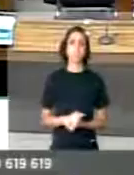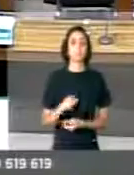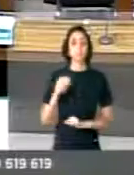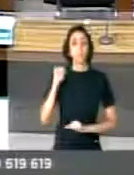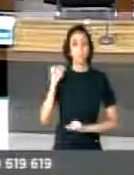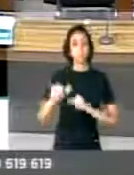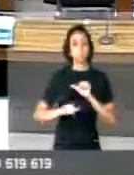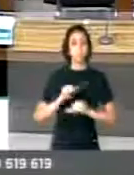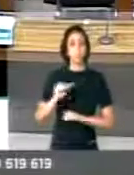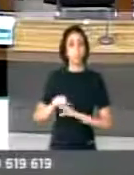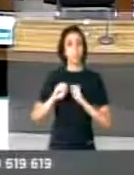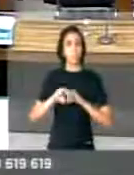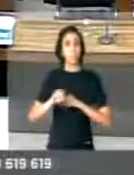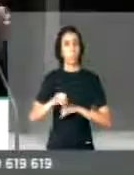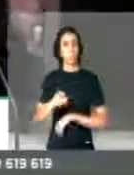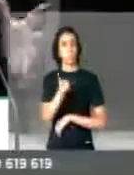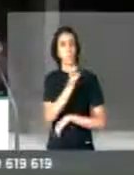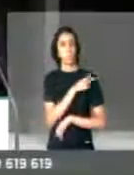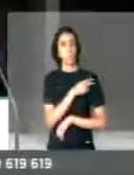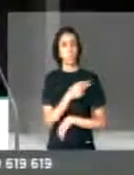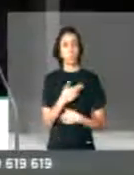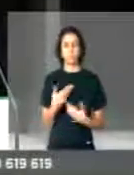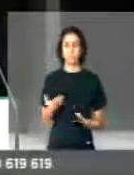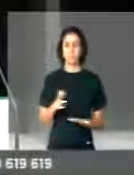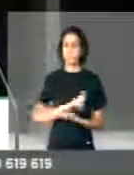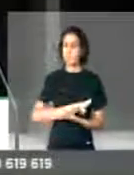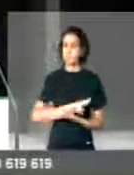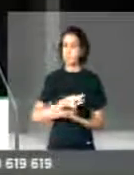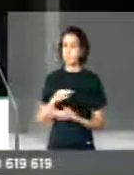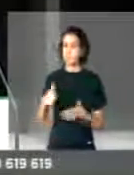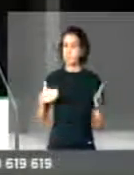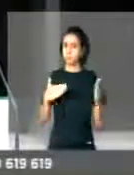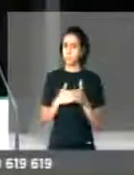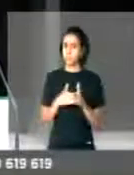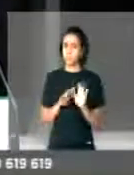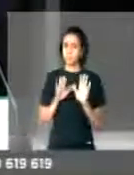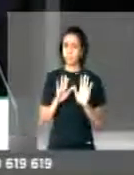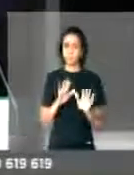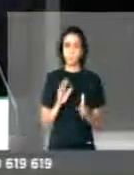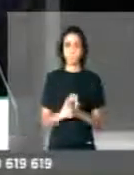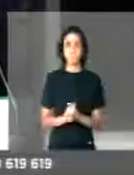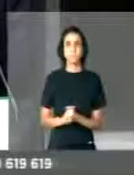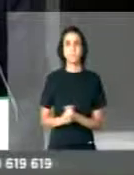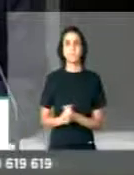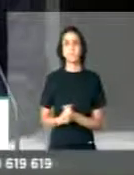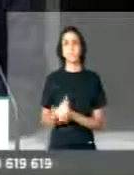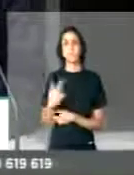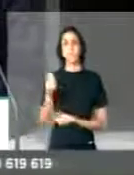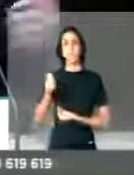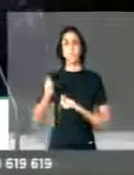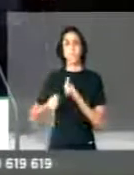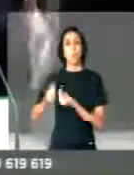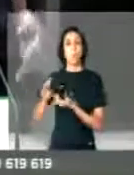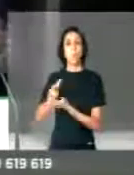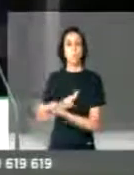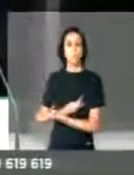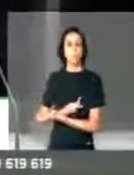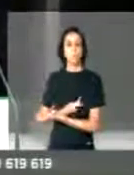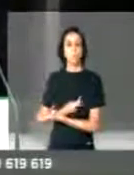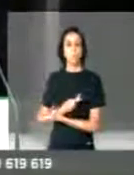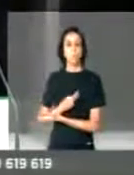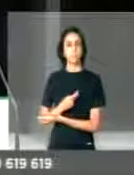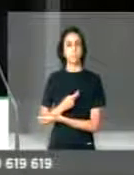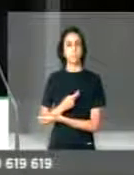reforma do ensino médio tem diversos entraves. Desde o instrumento utilizado para